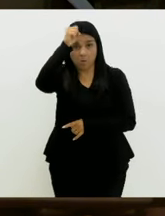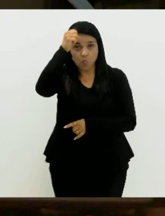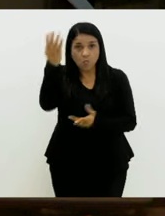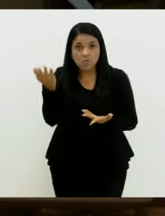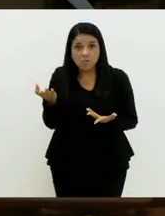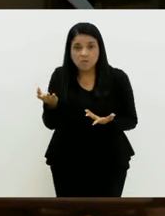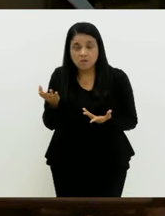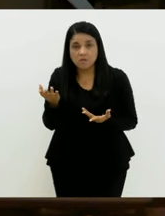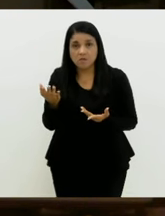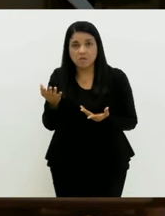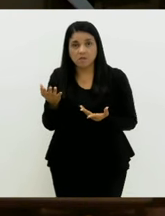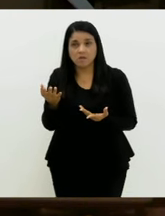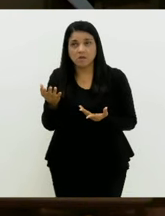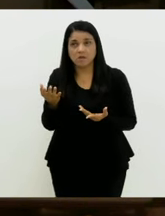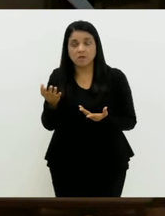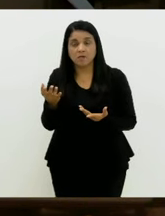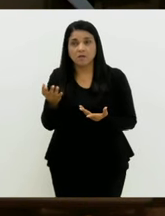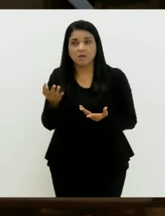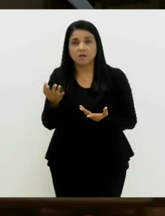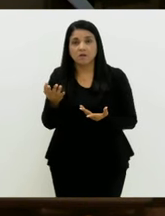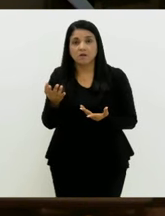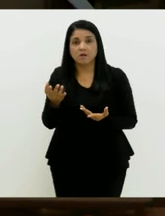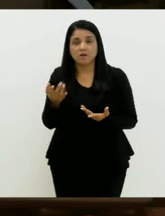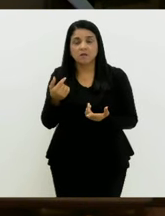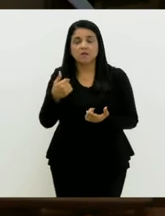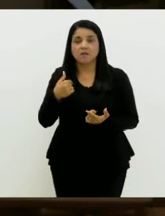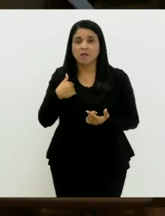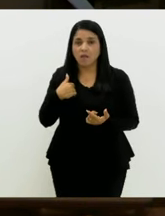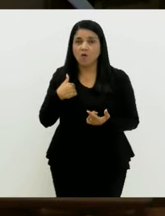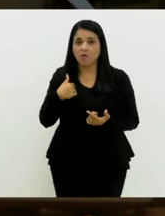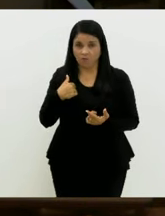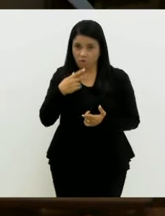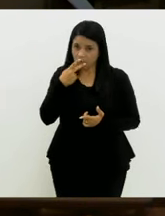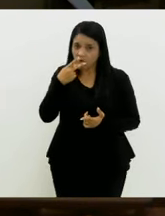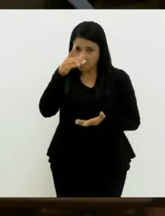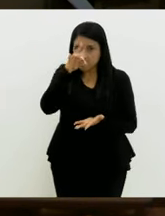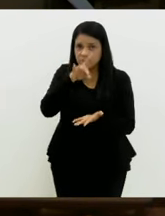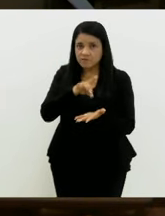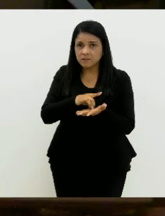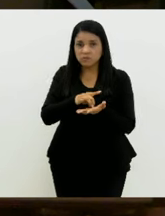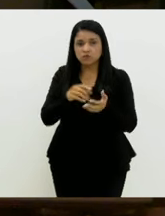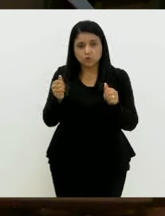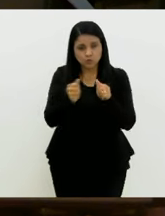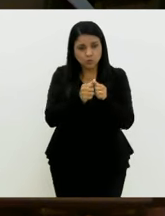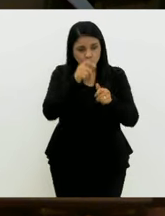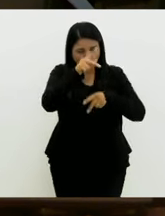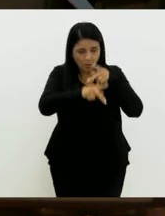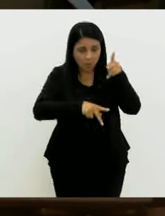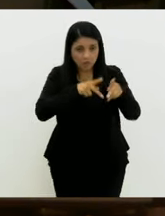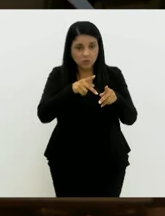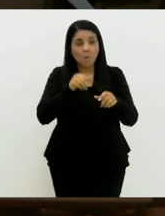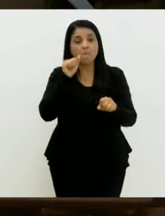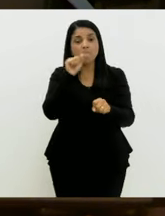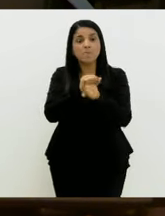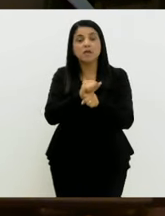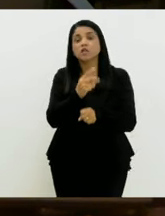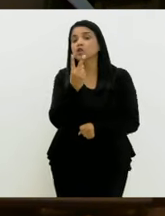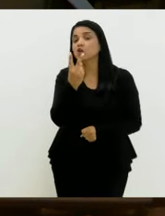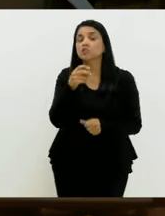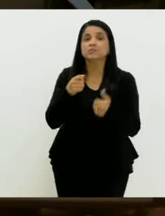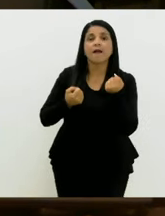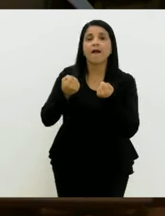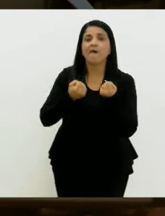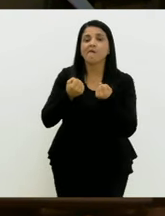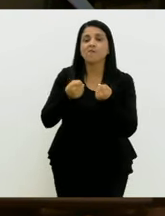realidade o pessoal sem energia. Eu peguei, vou ser sério, junto com a população, travei 2 carros, falei, os carros só saem daqui